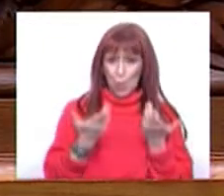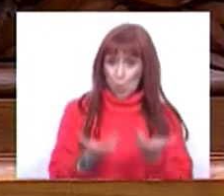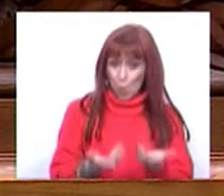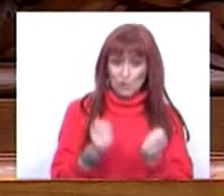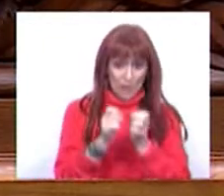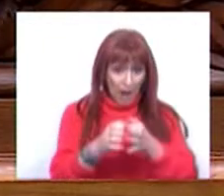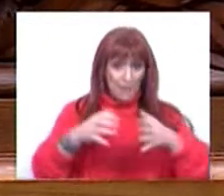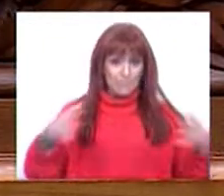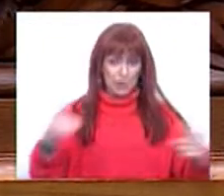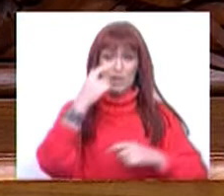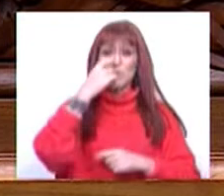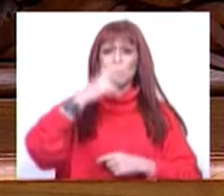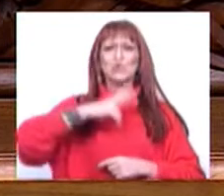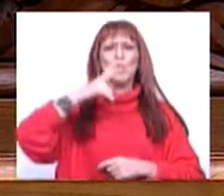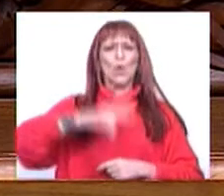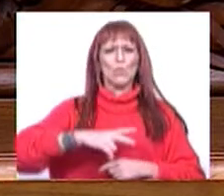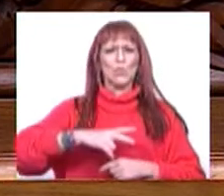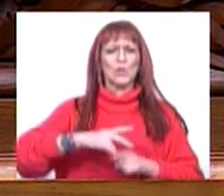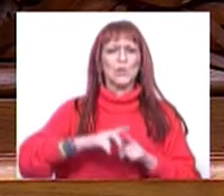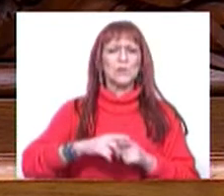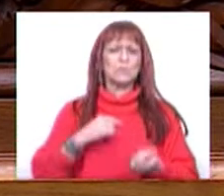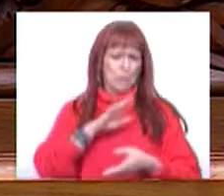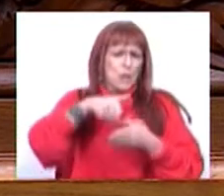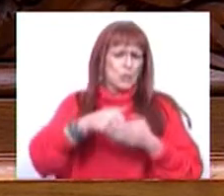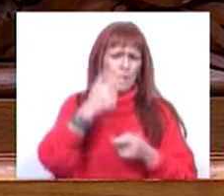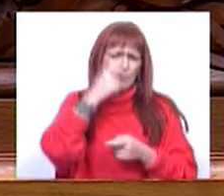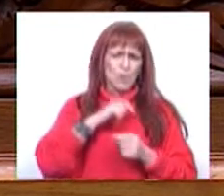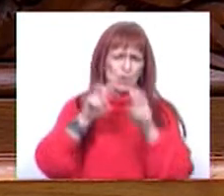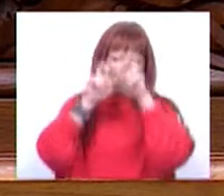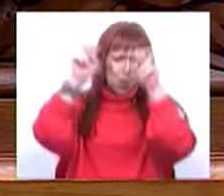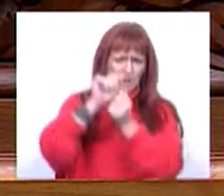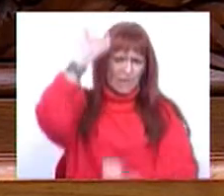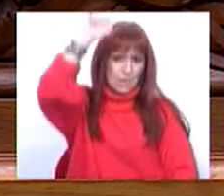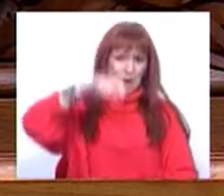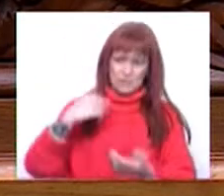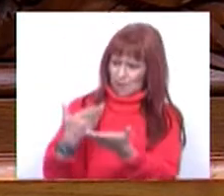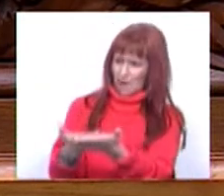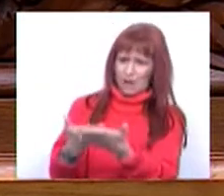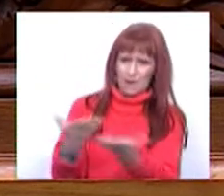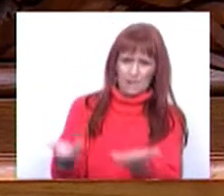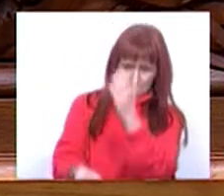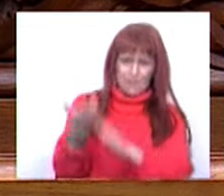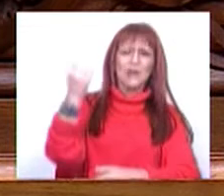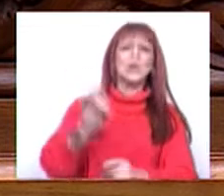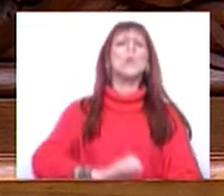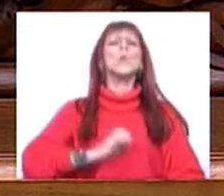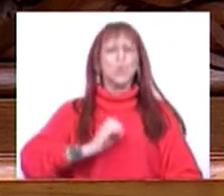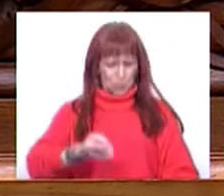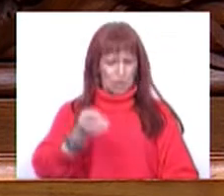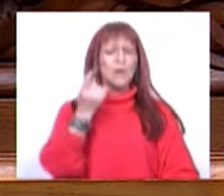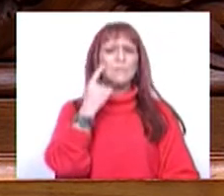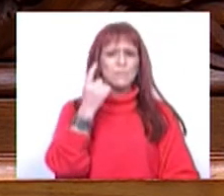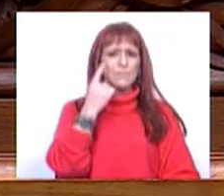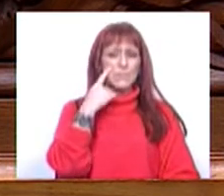a maioria dos portugueses, incluindo os mais qualificados de sempre, confiam no